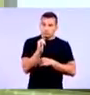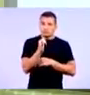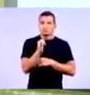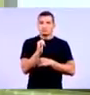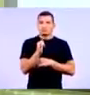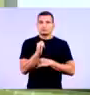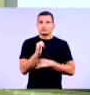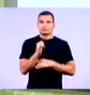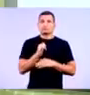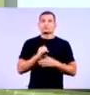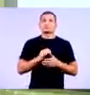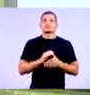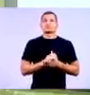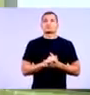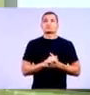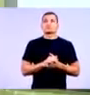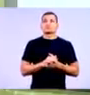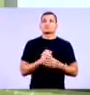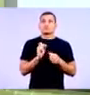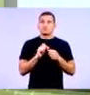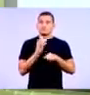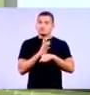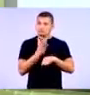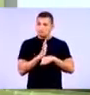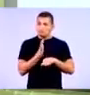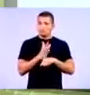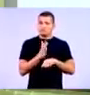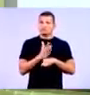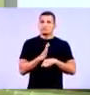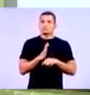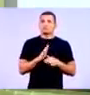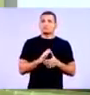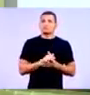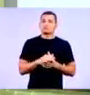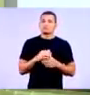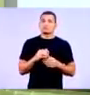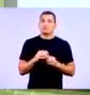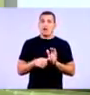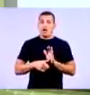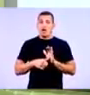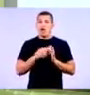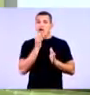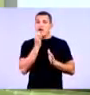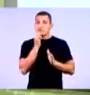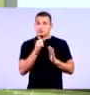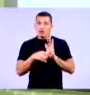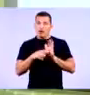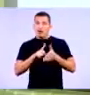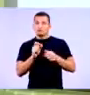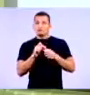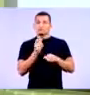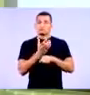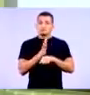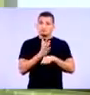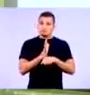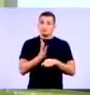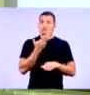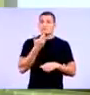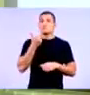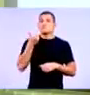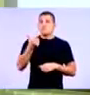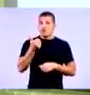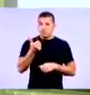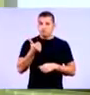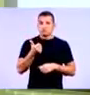realiza, estuda o material, realiza a atividade para você não correr o risco. Até porque quanto antes você realizar a atividade, mais cedo você terá